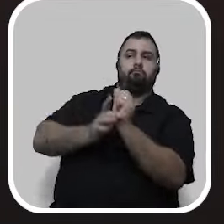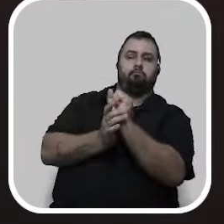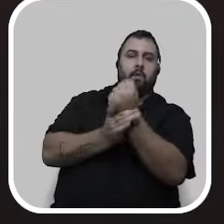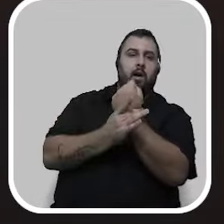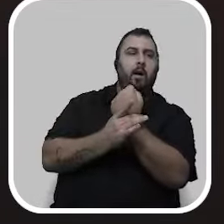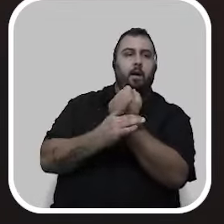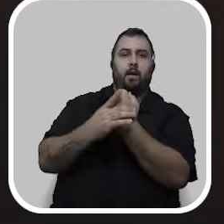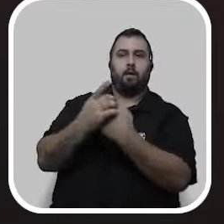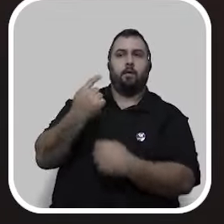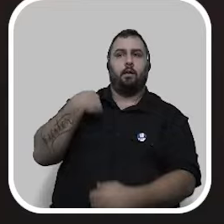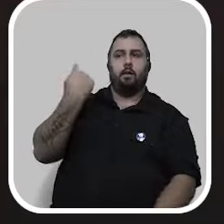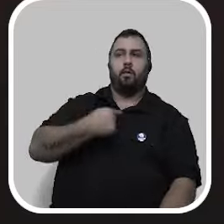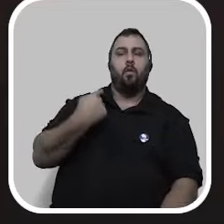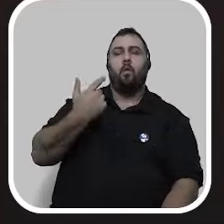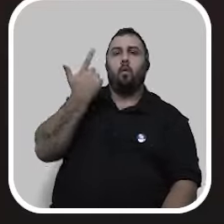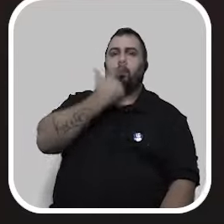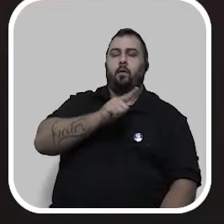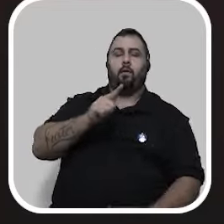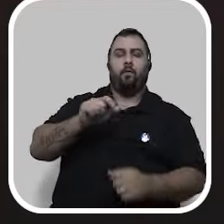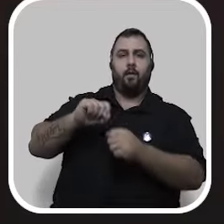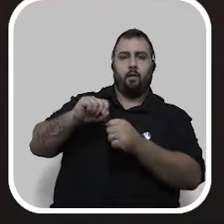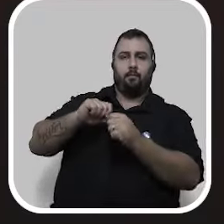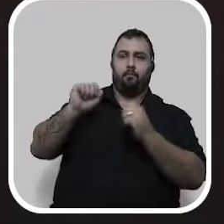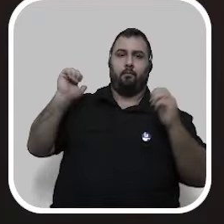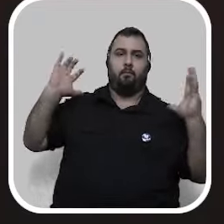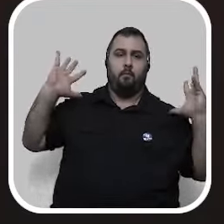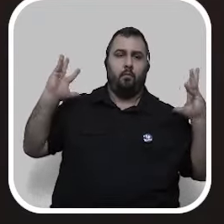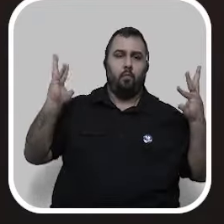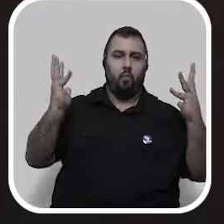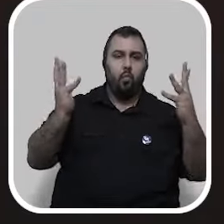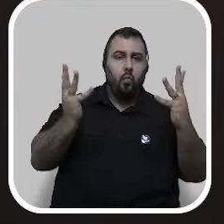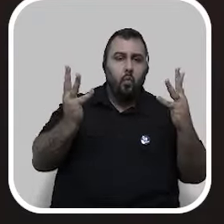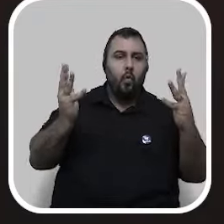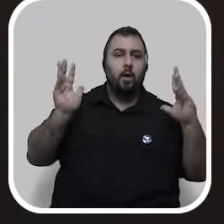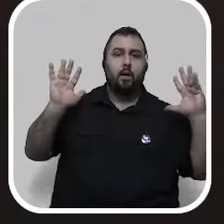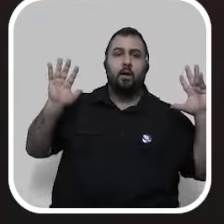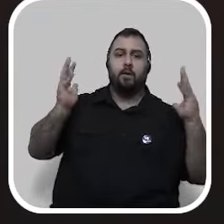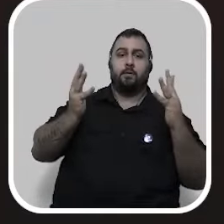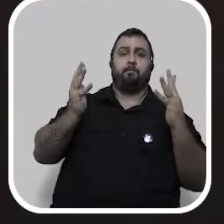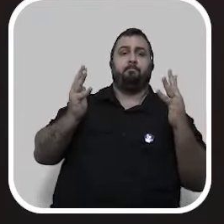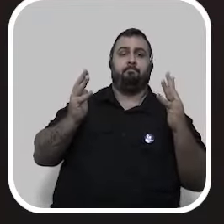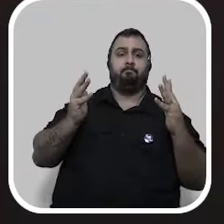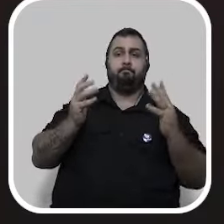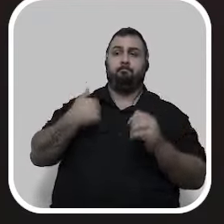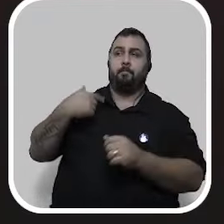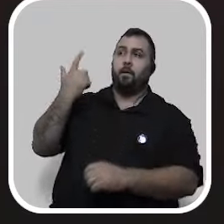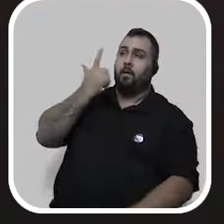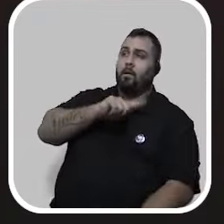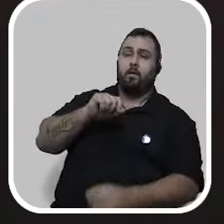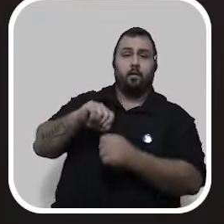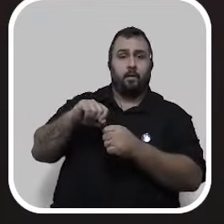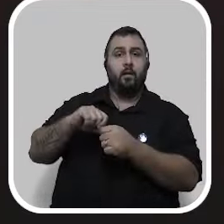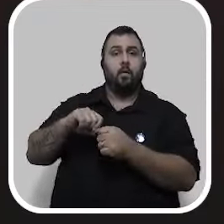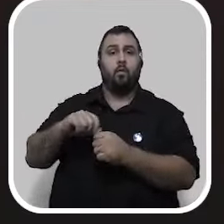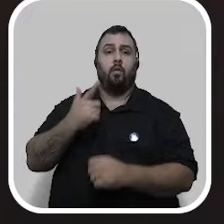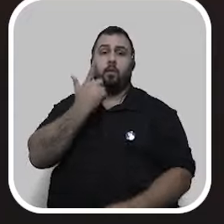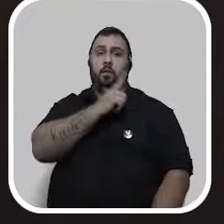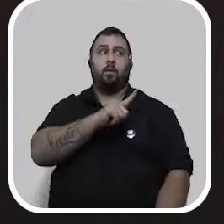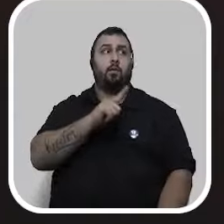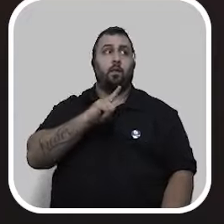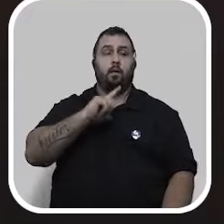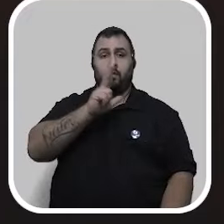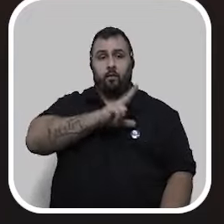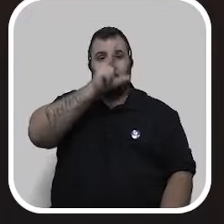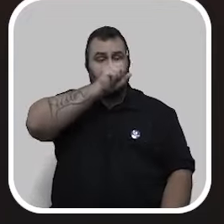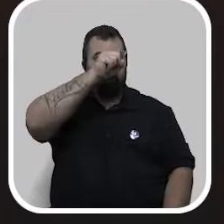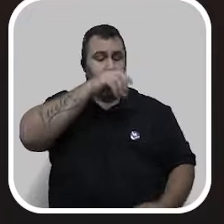né então foi naquele momento ali em que eu ganhei forças para que a gente pudesse executar e conversei com o profiss a gente